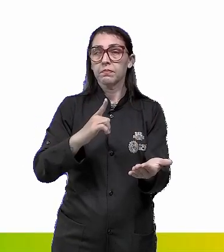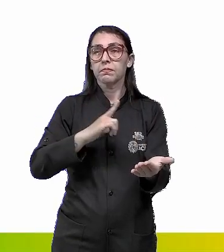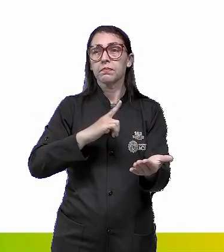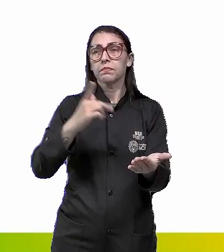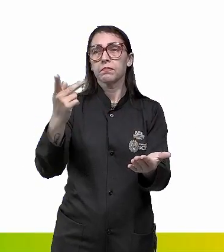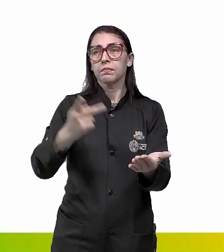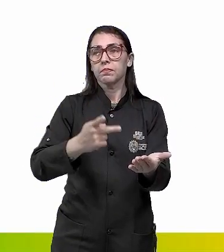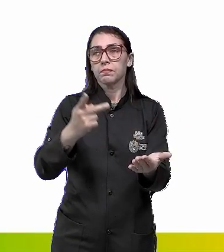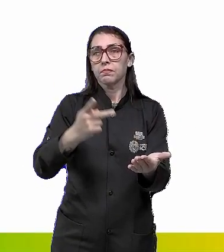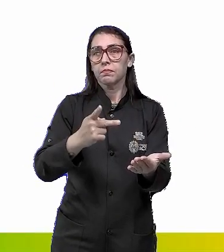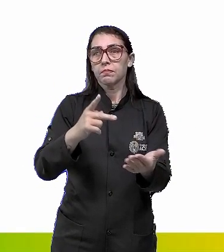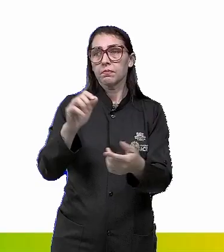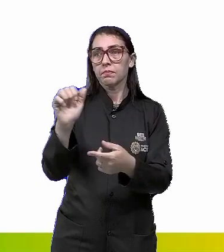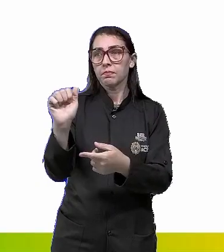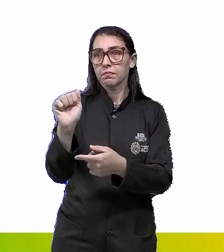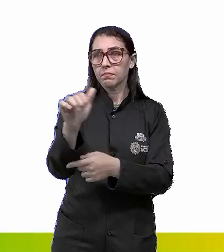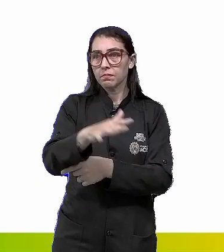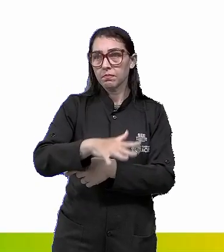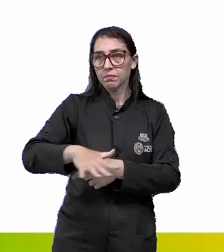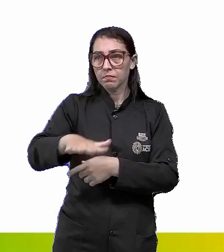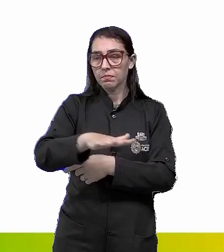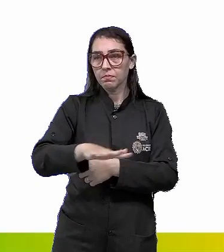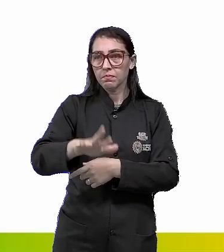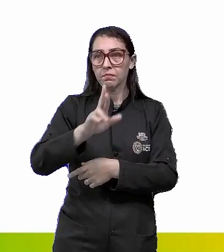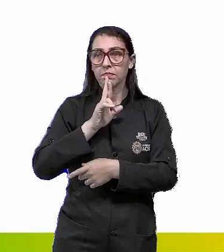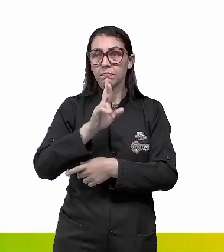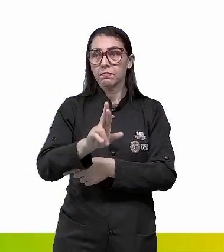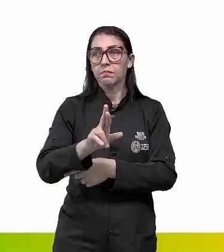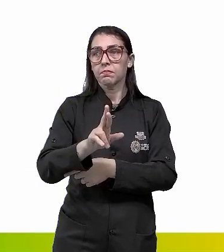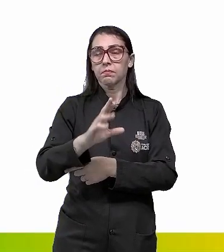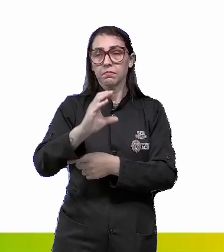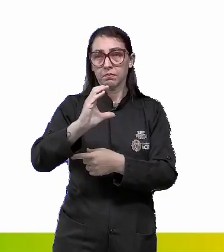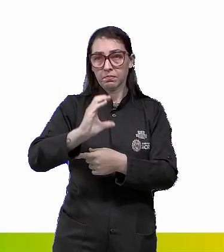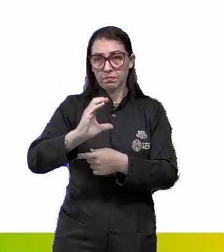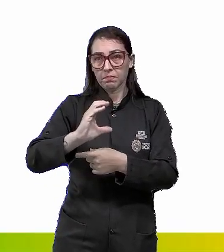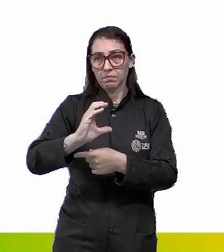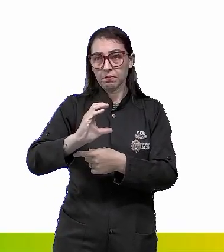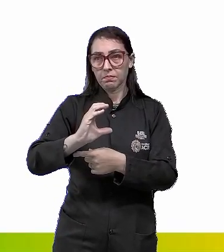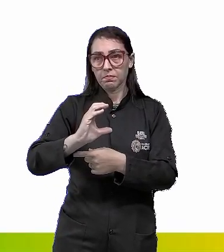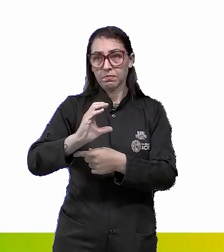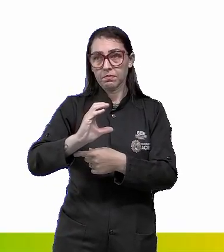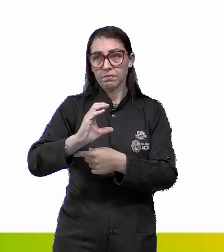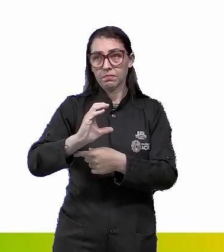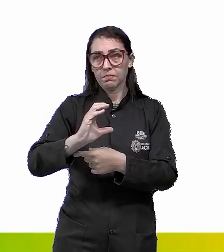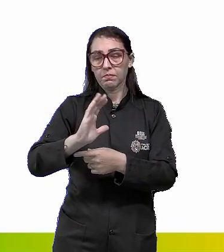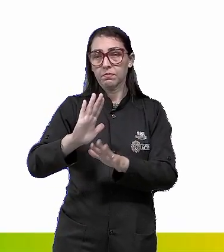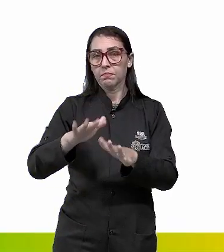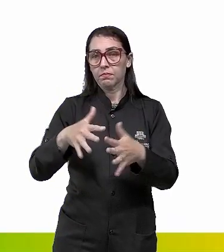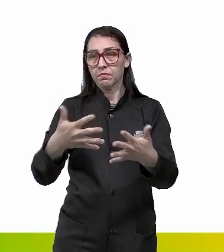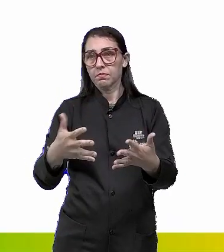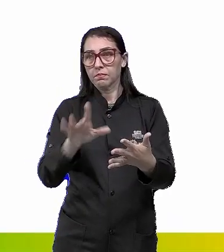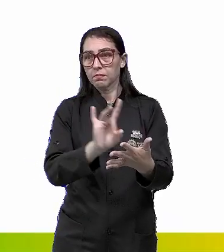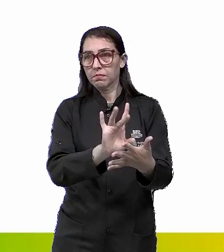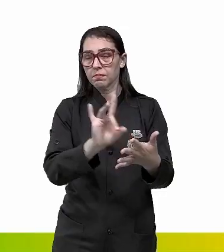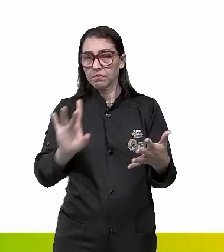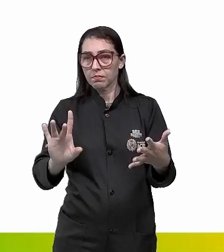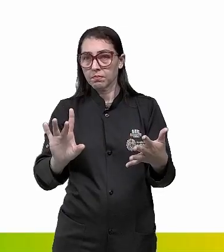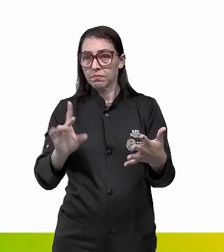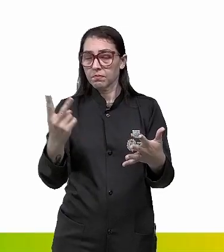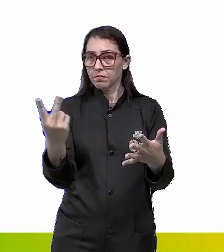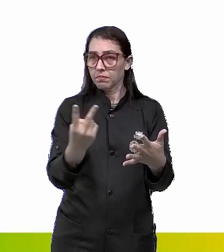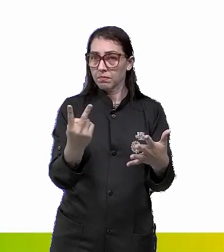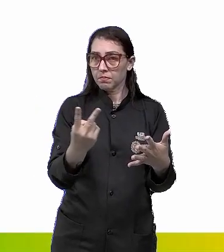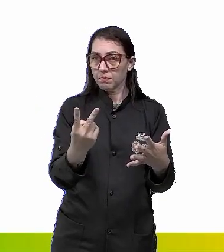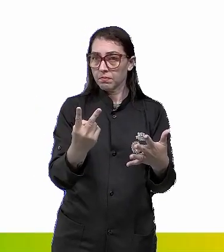perímetro e a área, vamos resolver o item C e descobrir quanto equivalem cada um dos dois